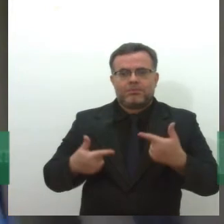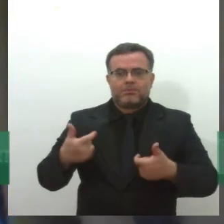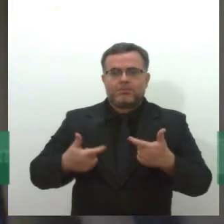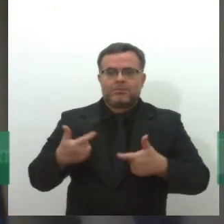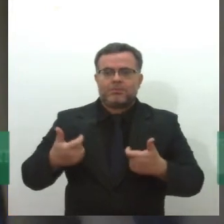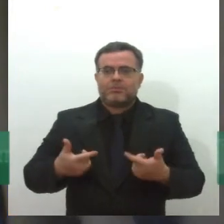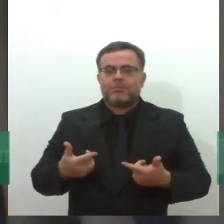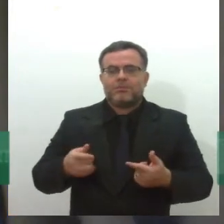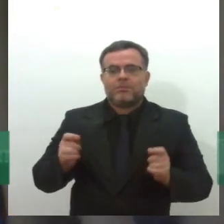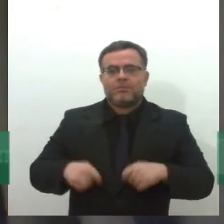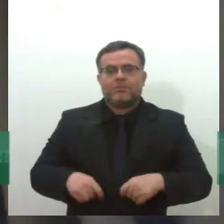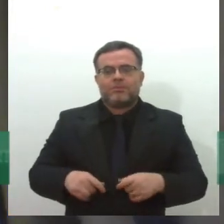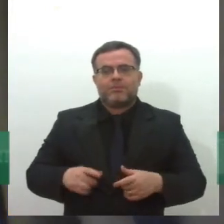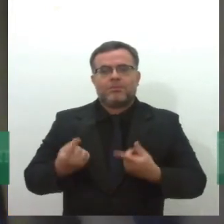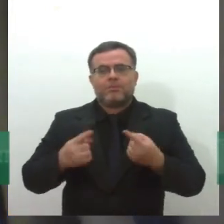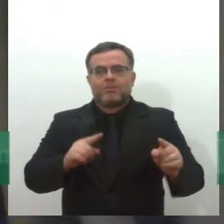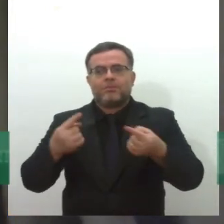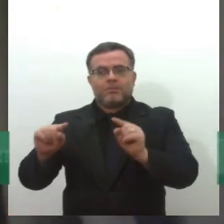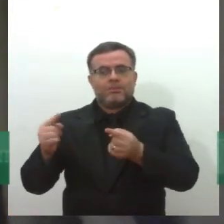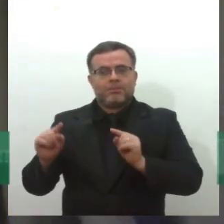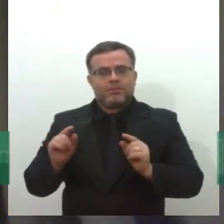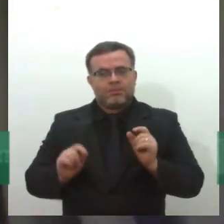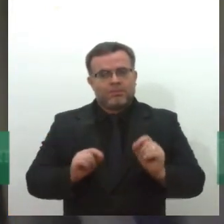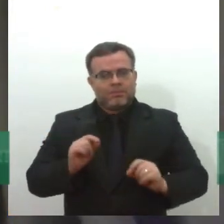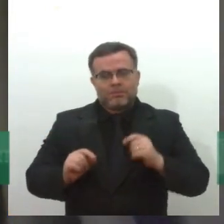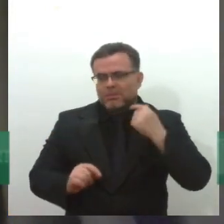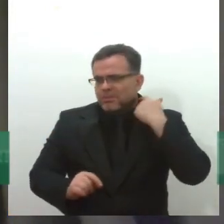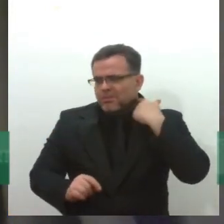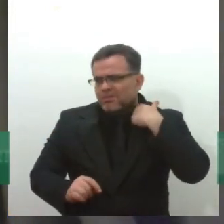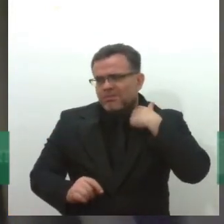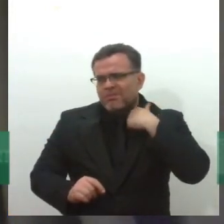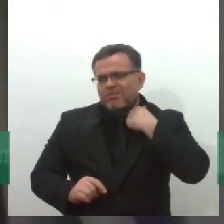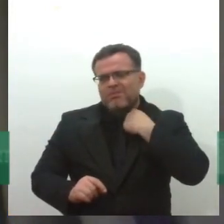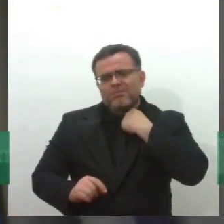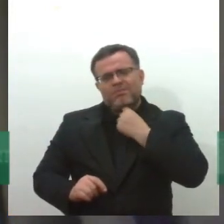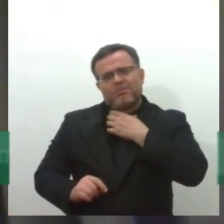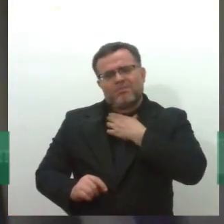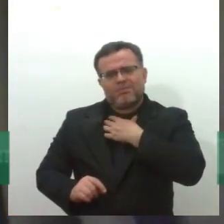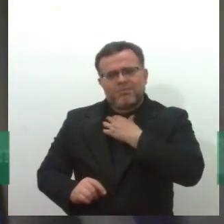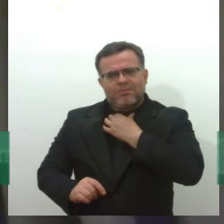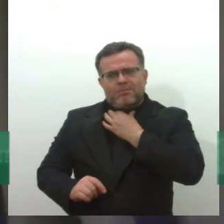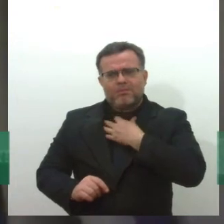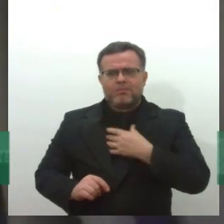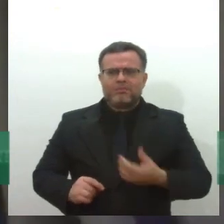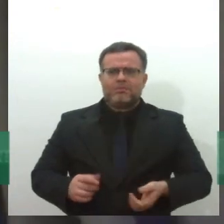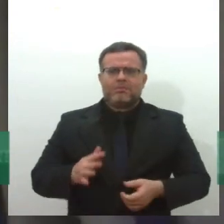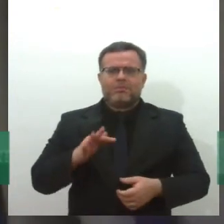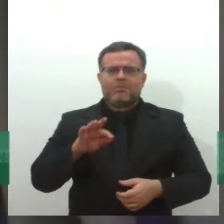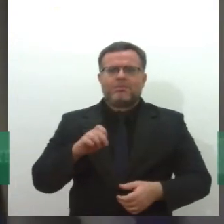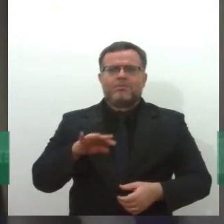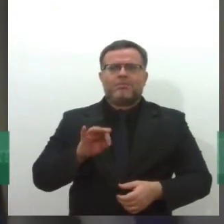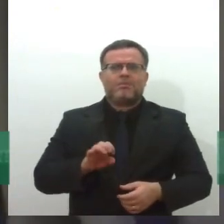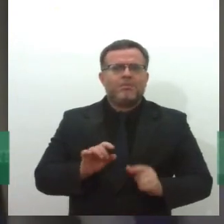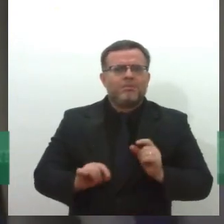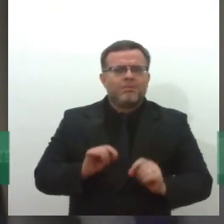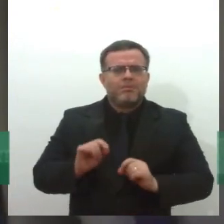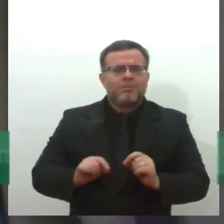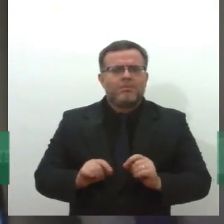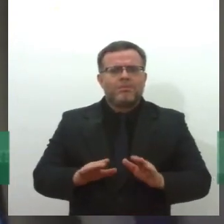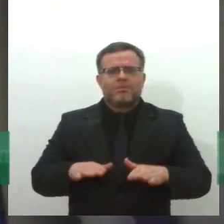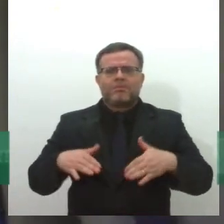das commodities como um todo. Então, o impacto do aumento do combustível no frete, ele, na verdade, a gente tem que ver qual é o